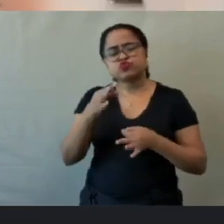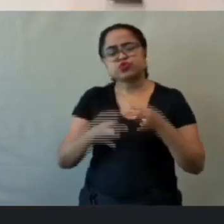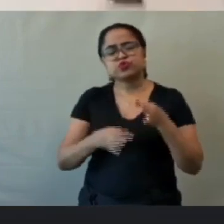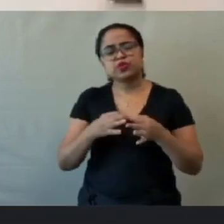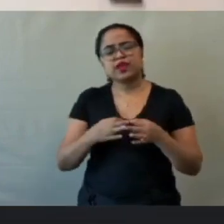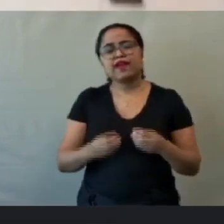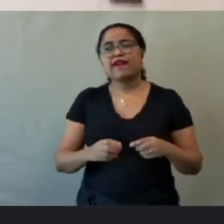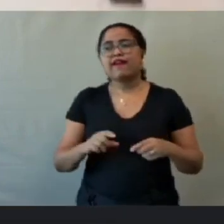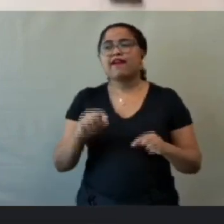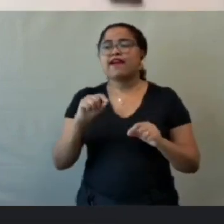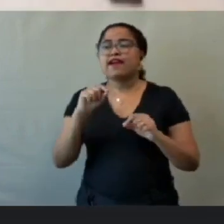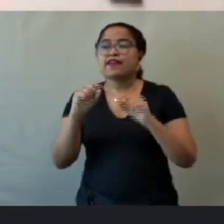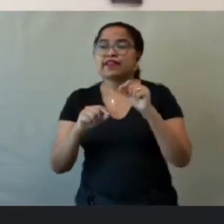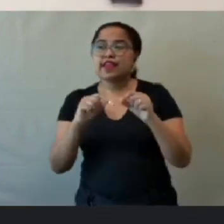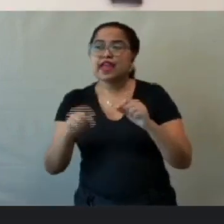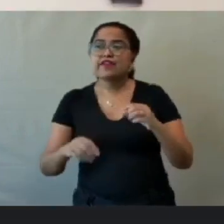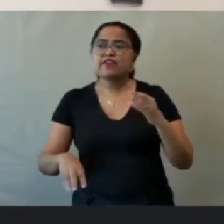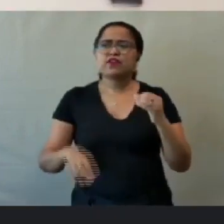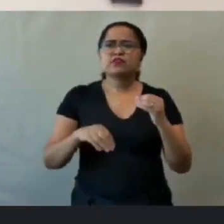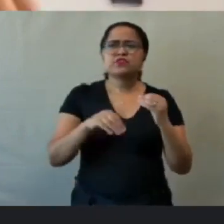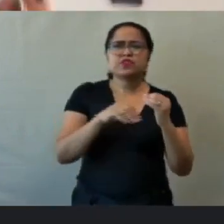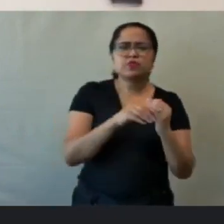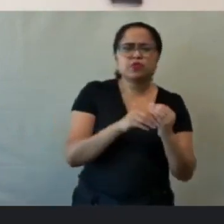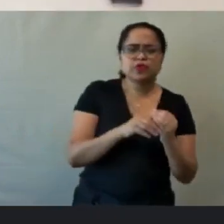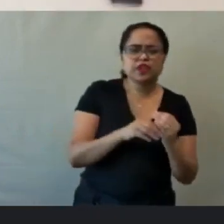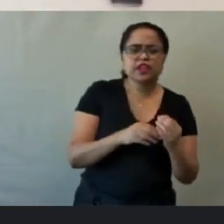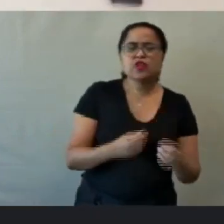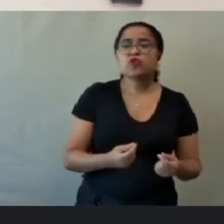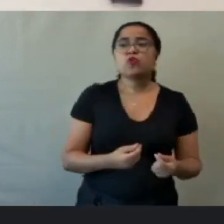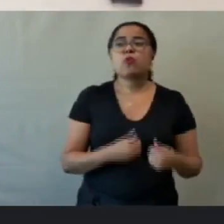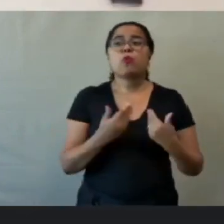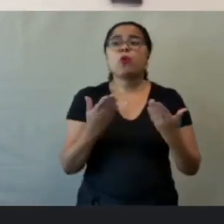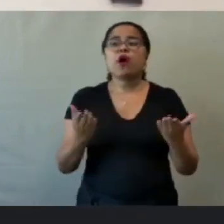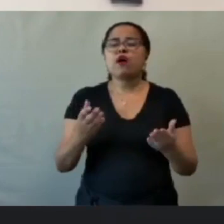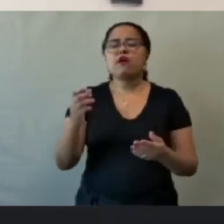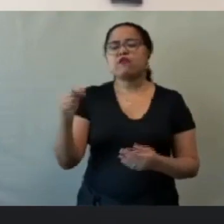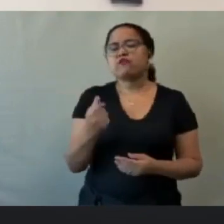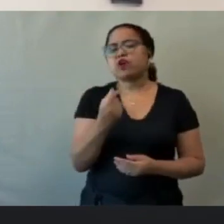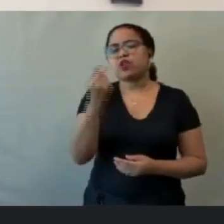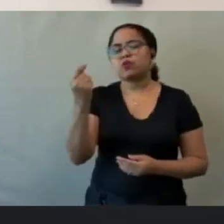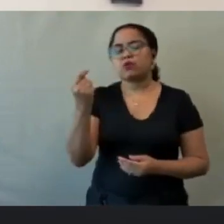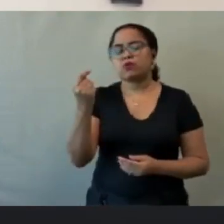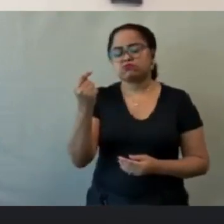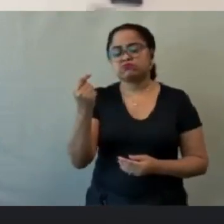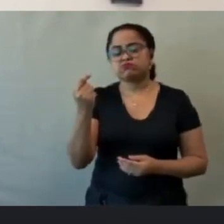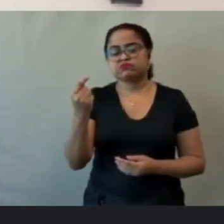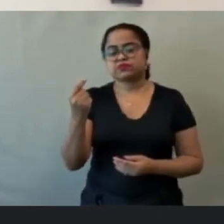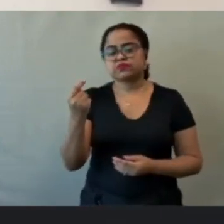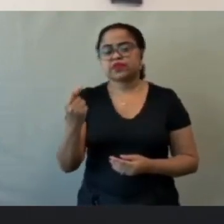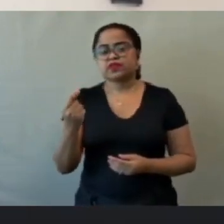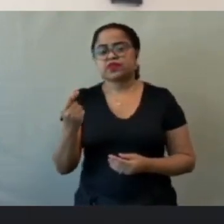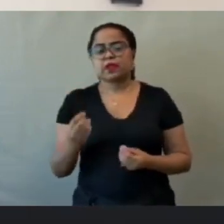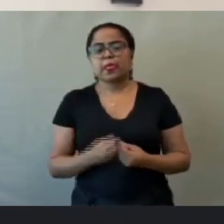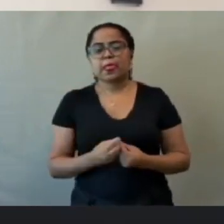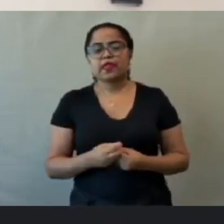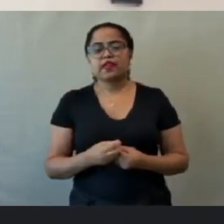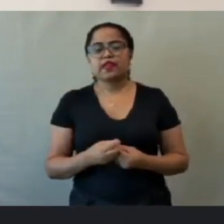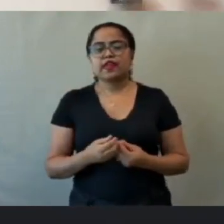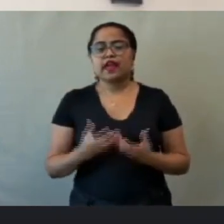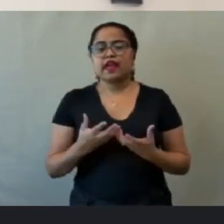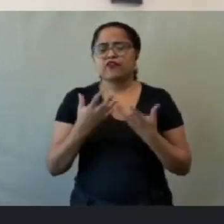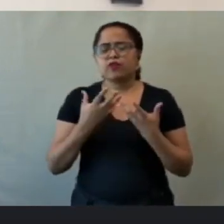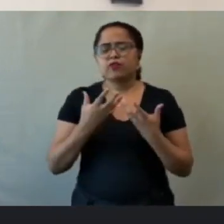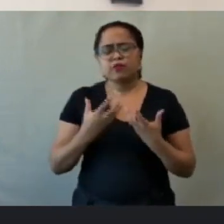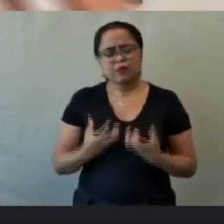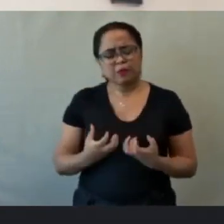qual é o valor dessa contribuição, porque fica muito solto, muito alheio, e aí fica um peso maior para os